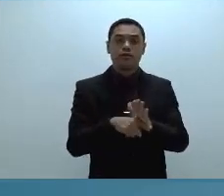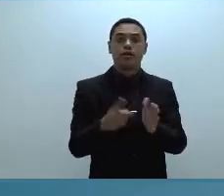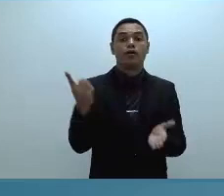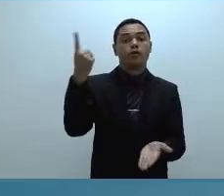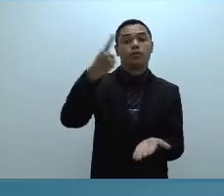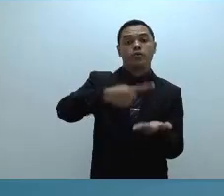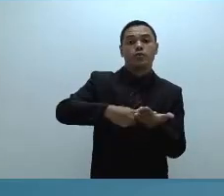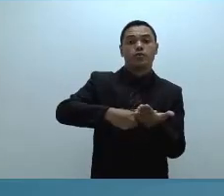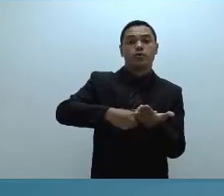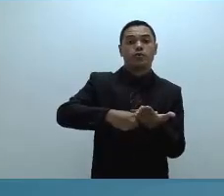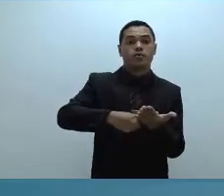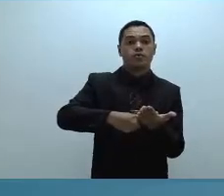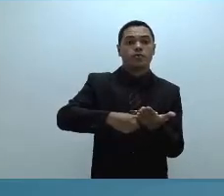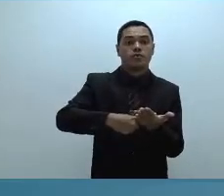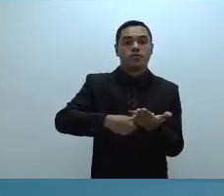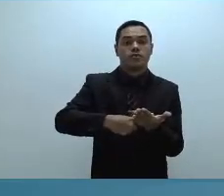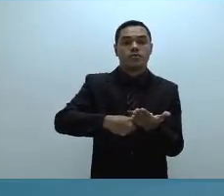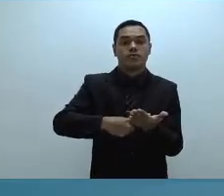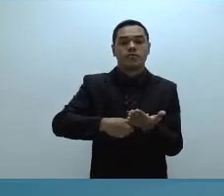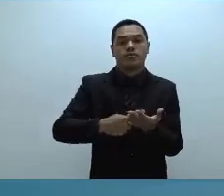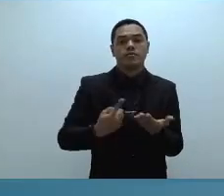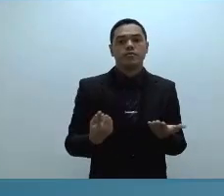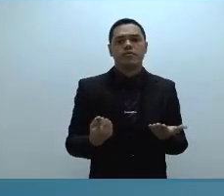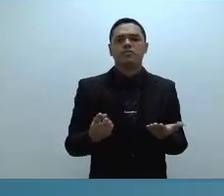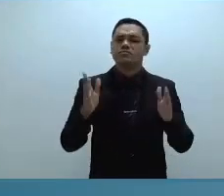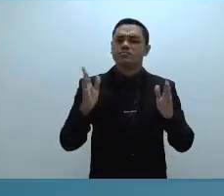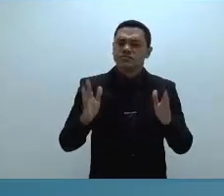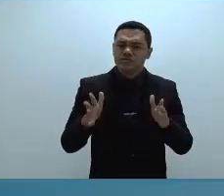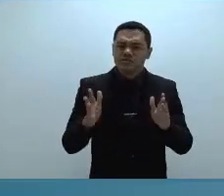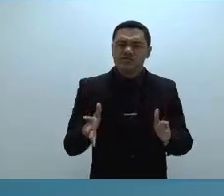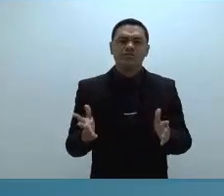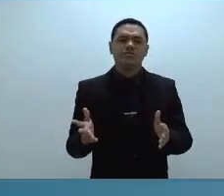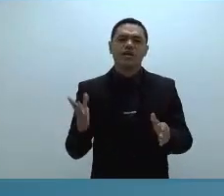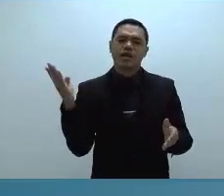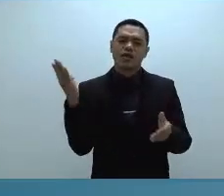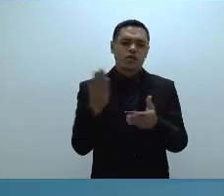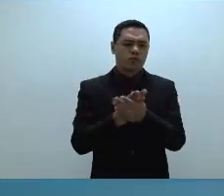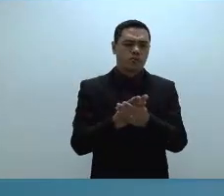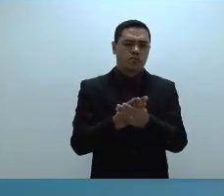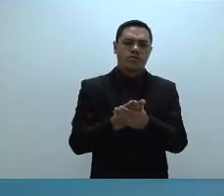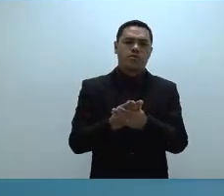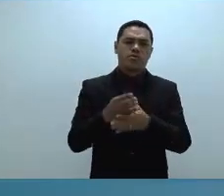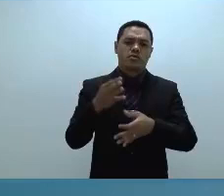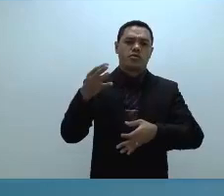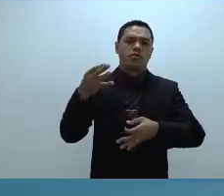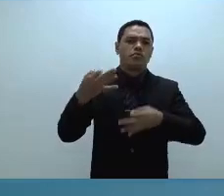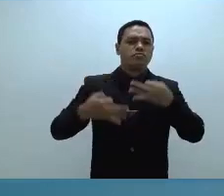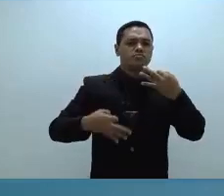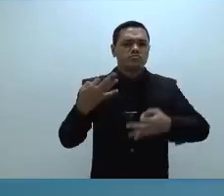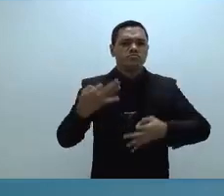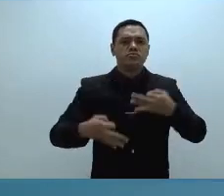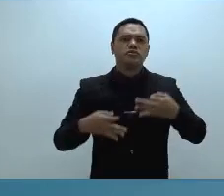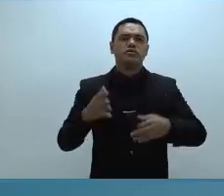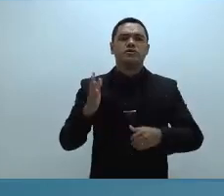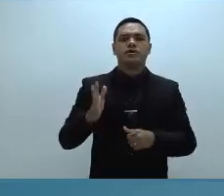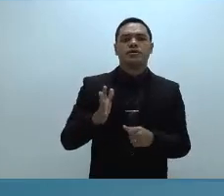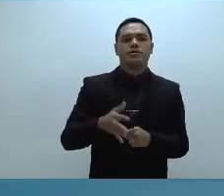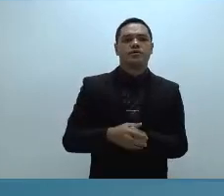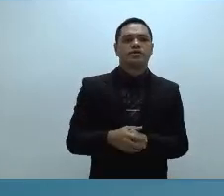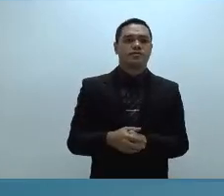daqui do tribunal ACO, já havia transitado o julgado. Qual é o acordo, senhores, que havia transitado o